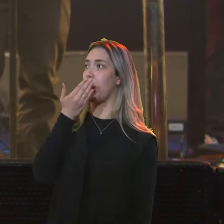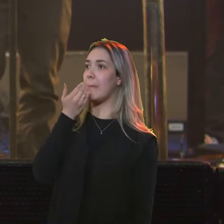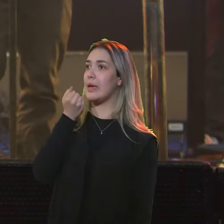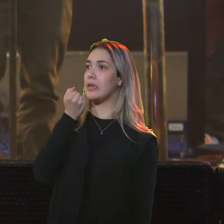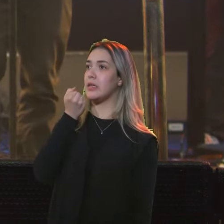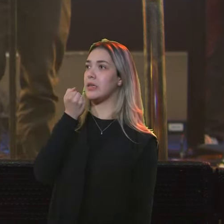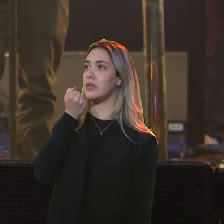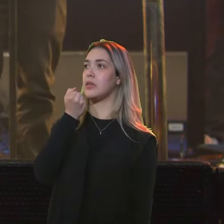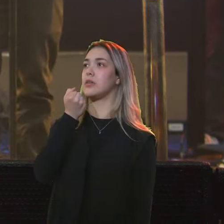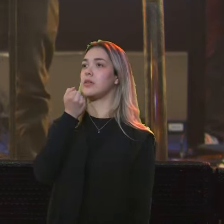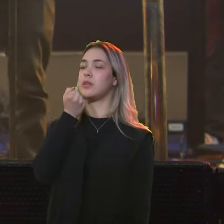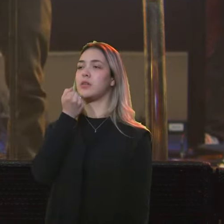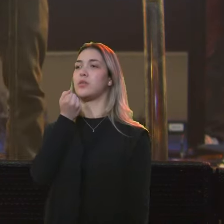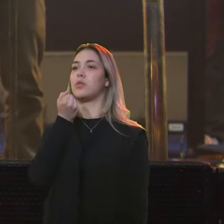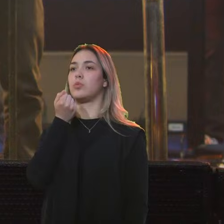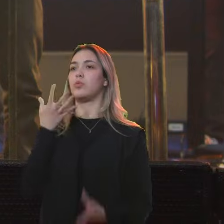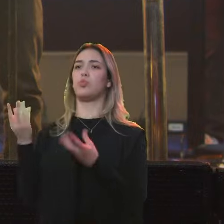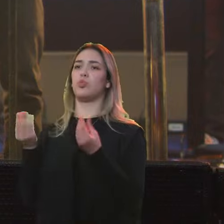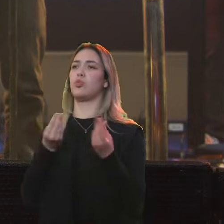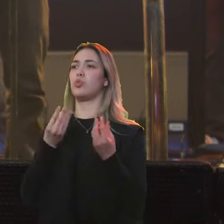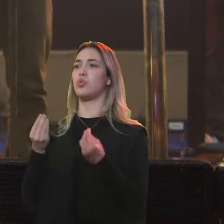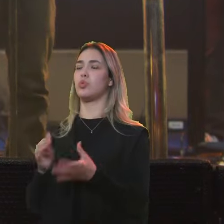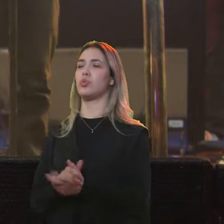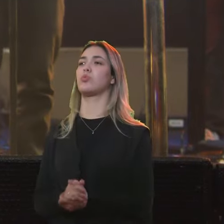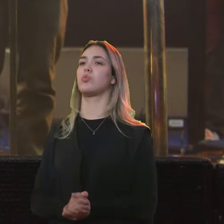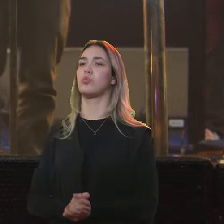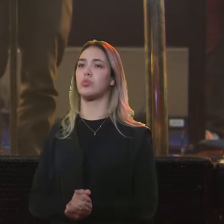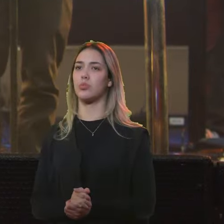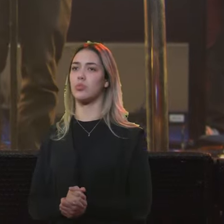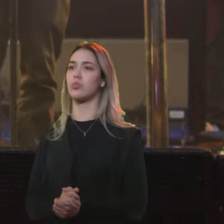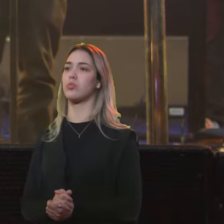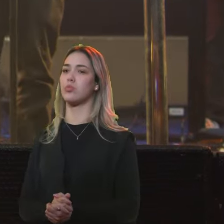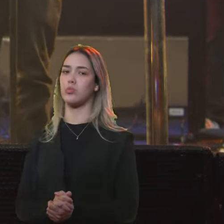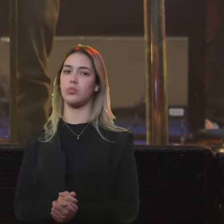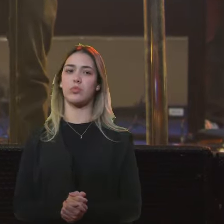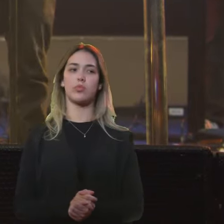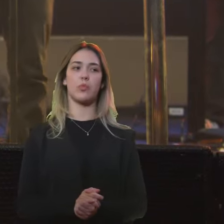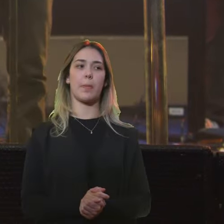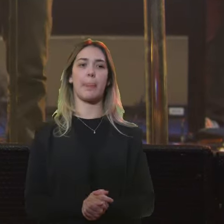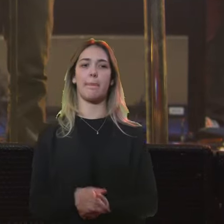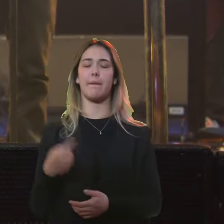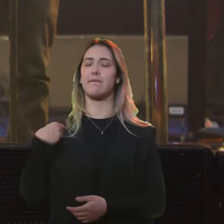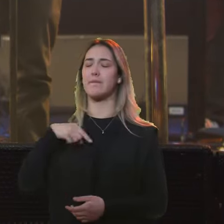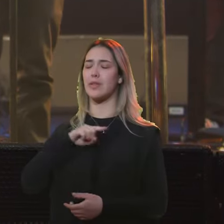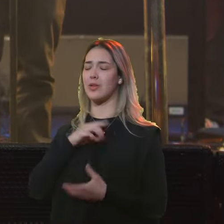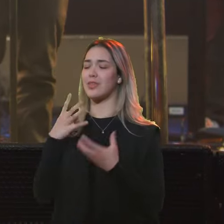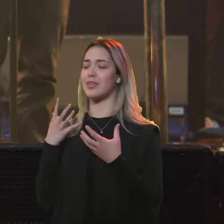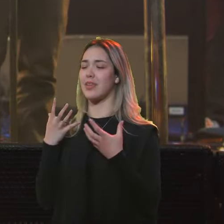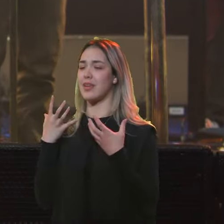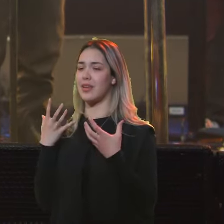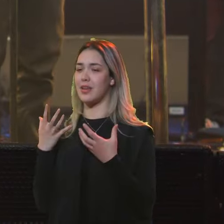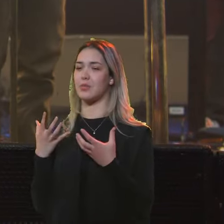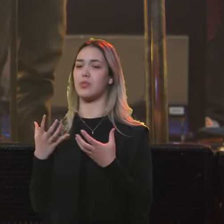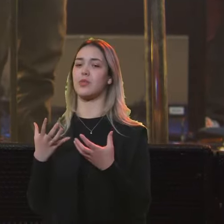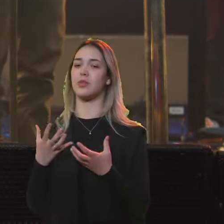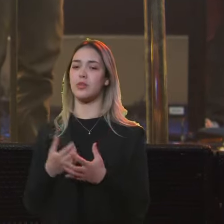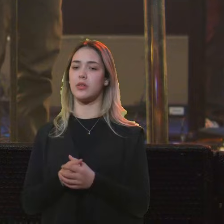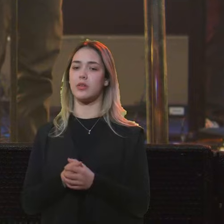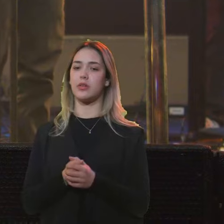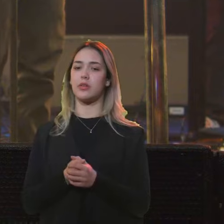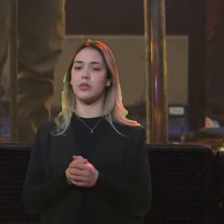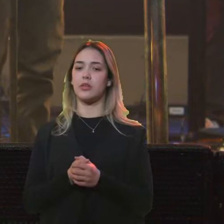deve. Isso é sintoma que a nossa satisfação não está em Ti. A nossa satisfação está